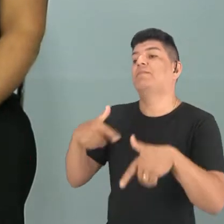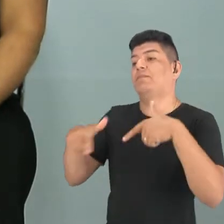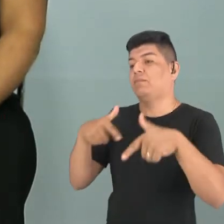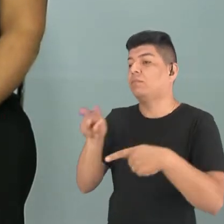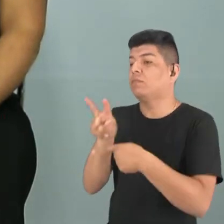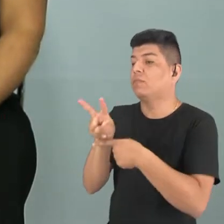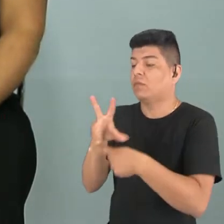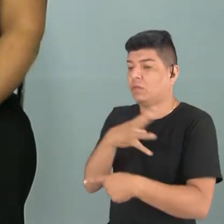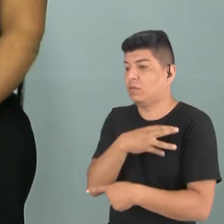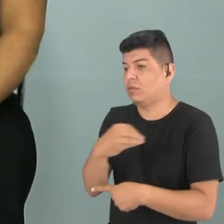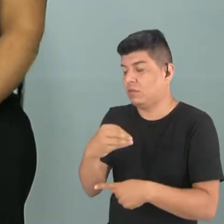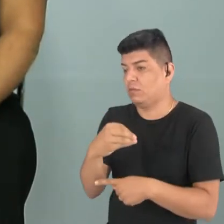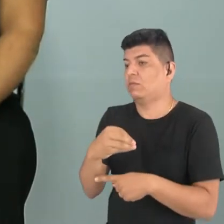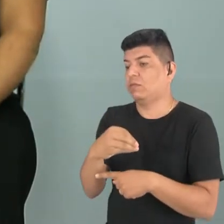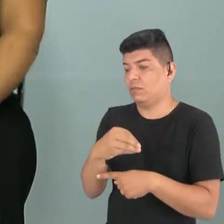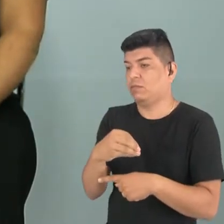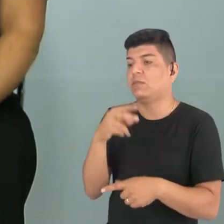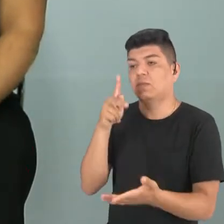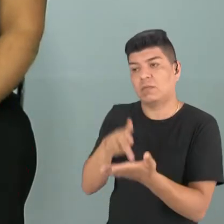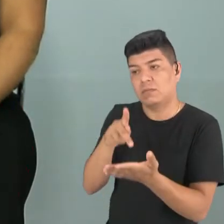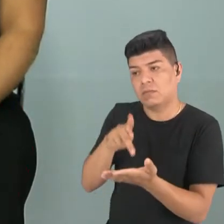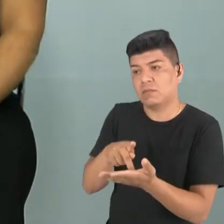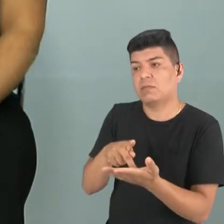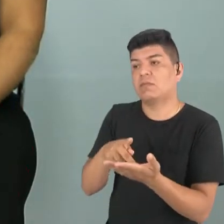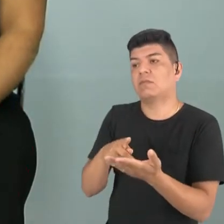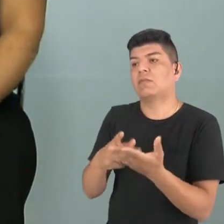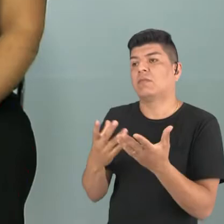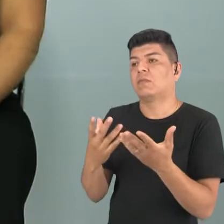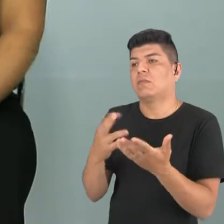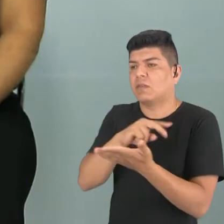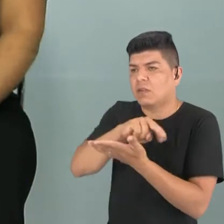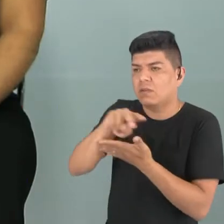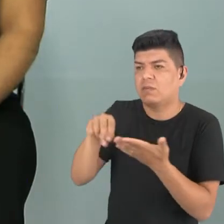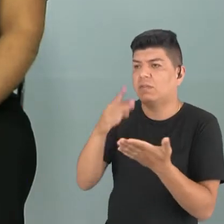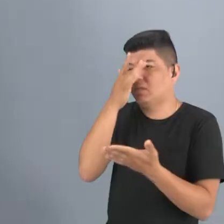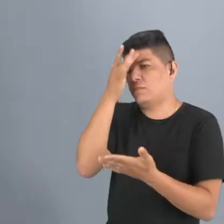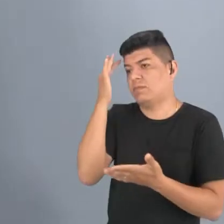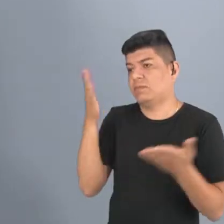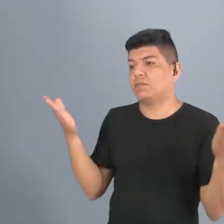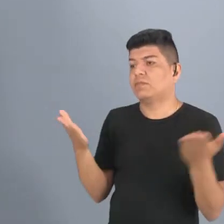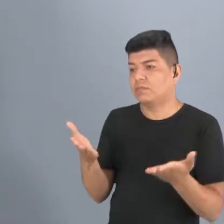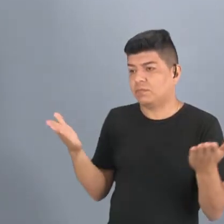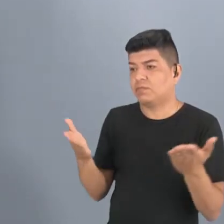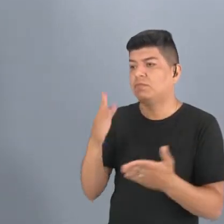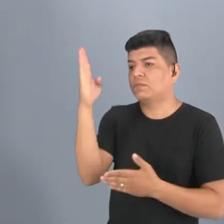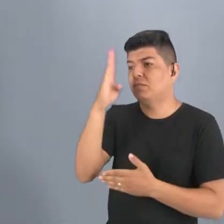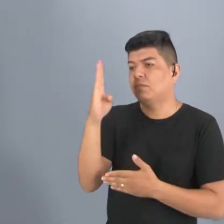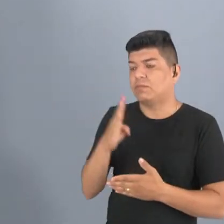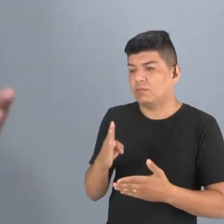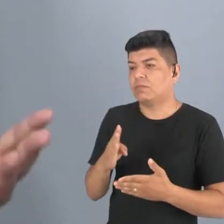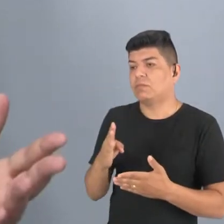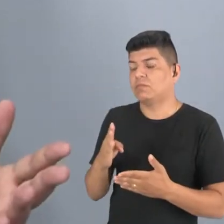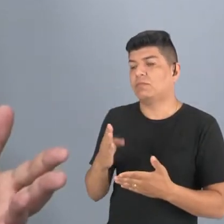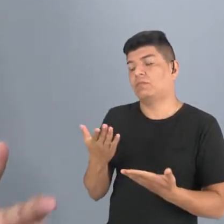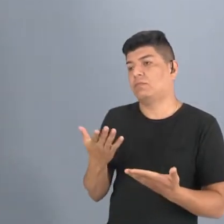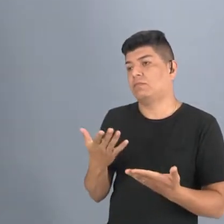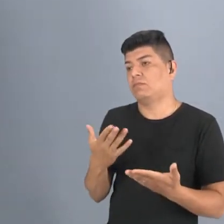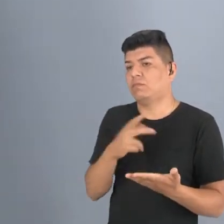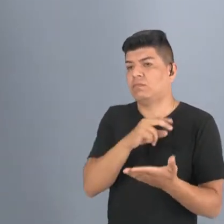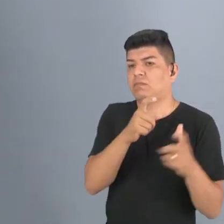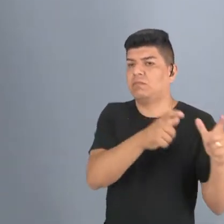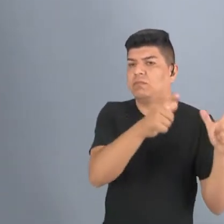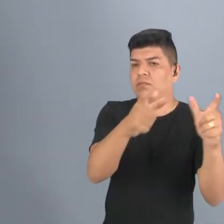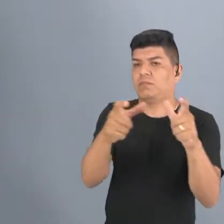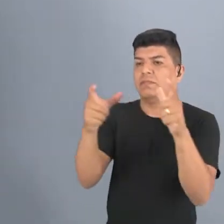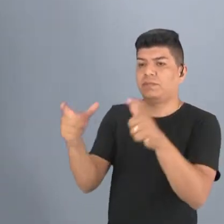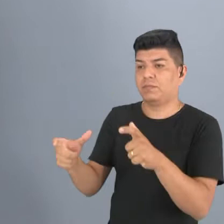dos filhos. E isso é a realidade, às vezes, de muitas pessoas hoje, né? No Brasil, muitas pessoas hoje, em vários lugares,